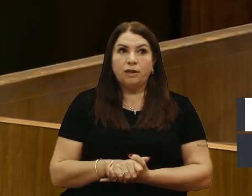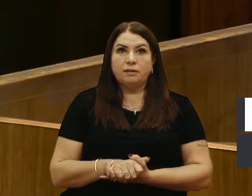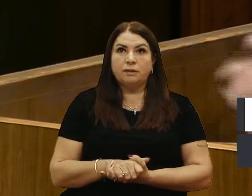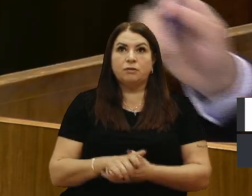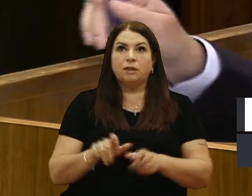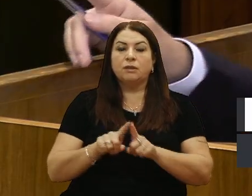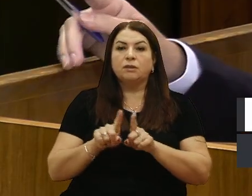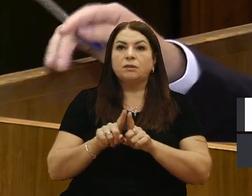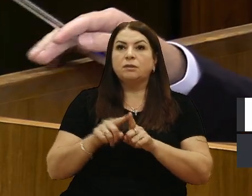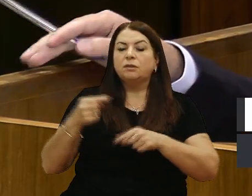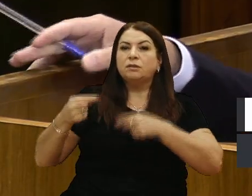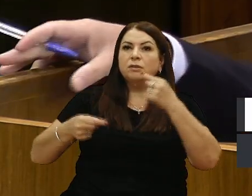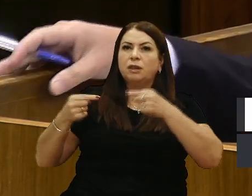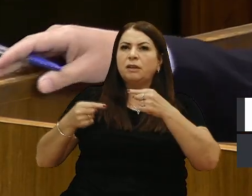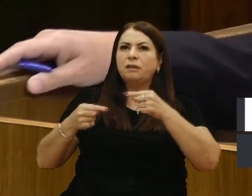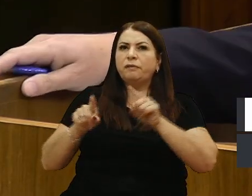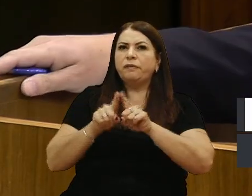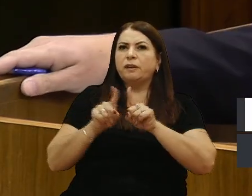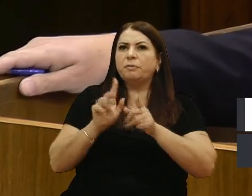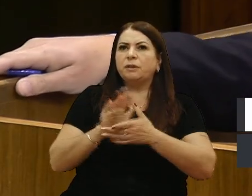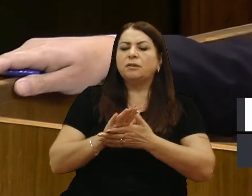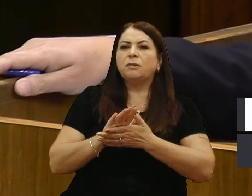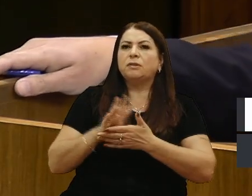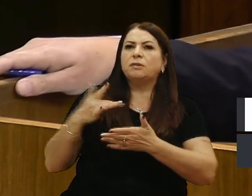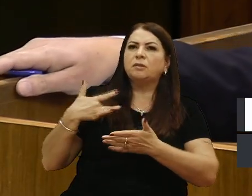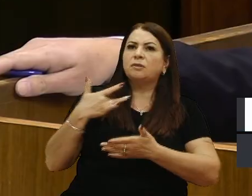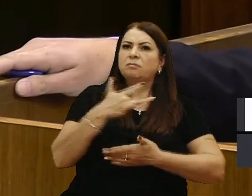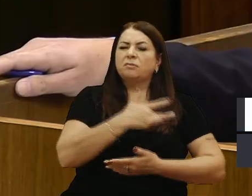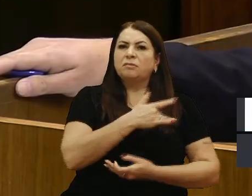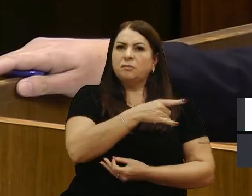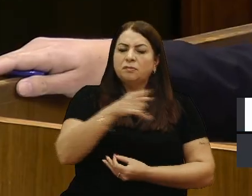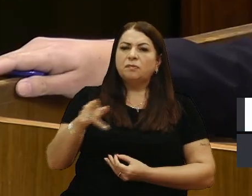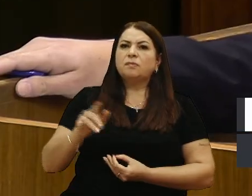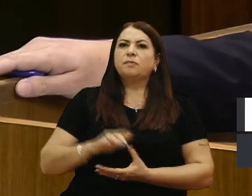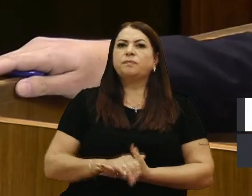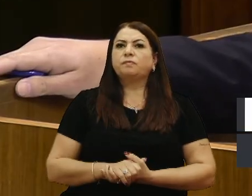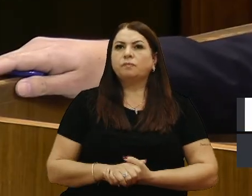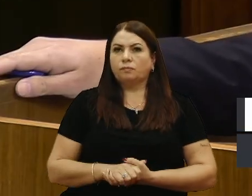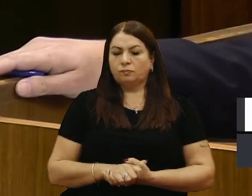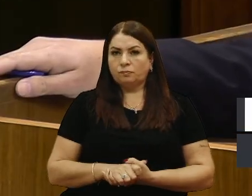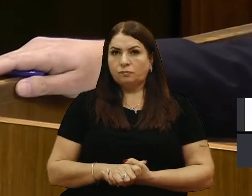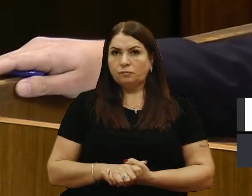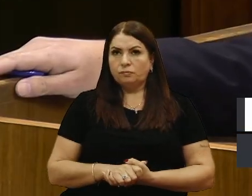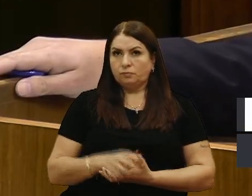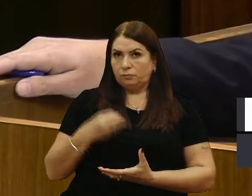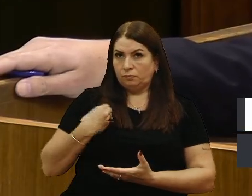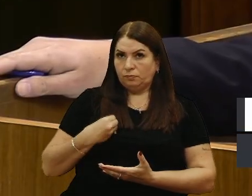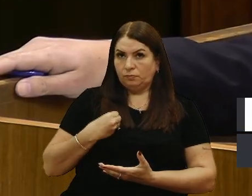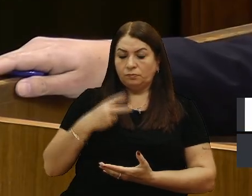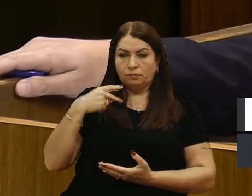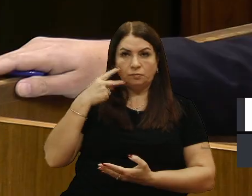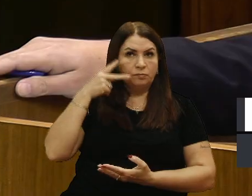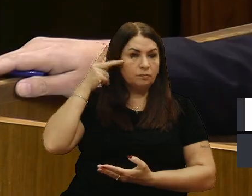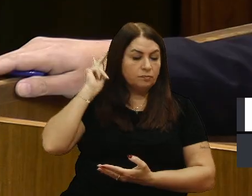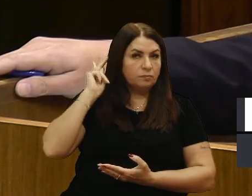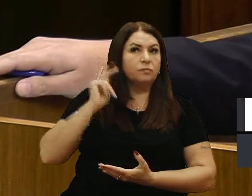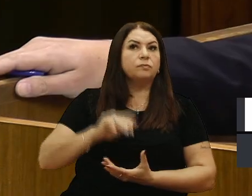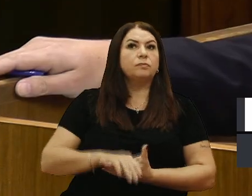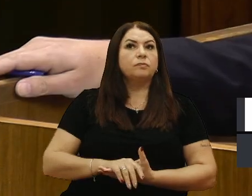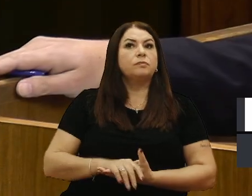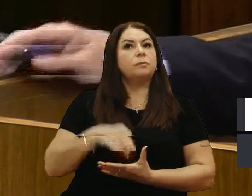discussão, porque quando a gente fala de saúde, a gente fala de vidas. Vereador Iago,